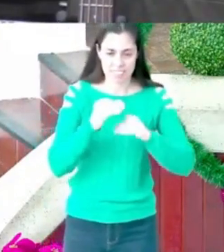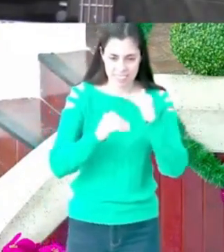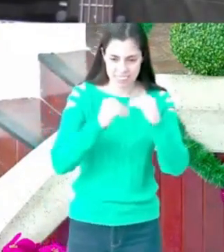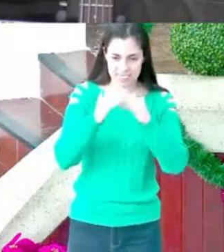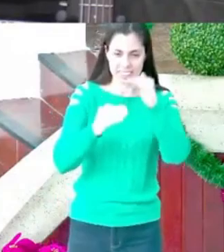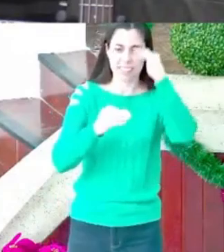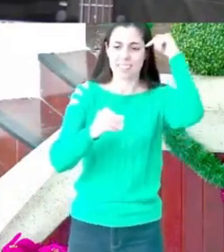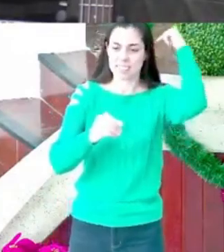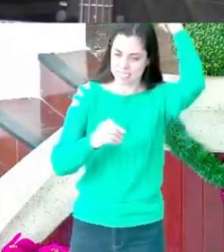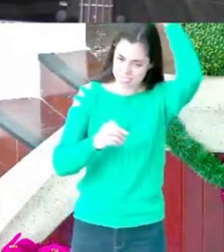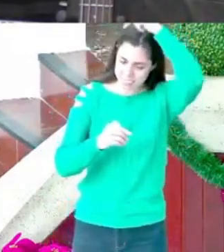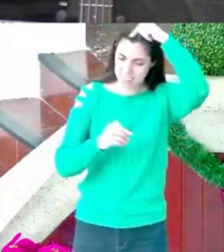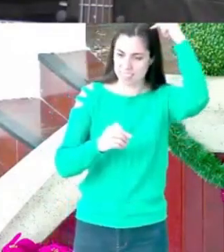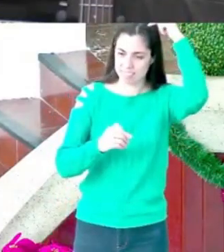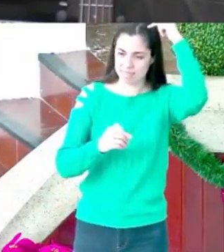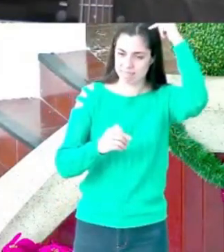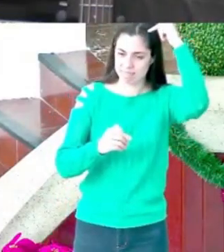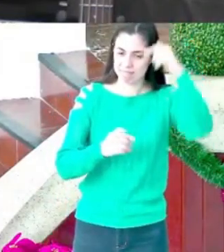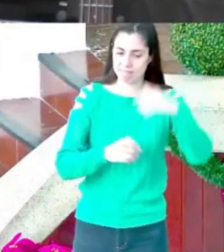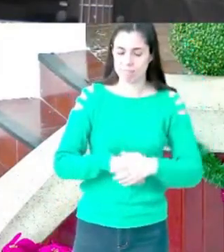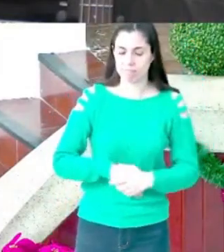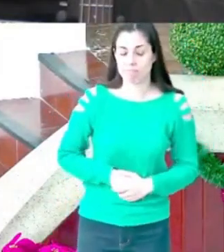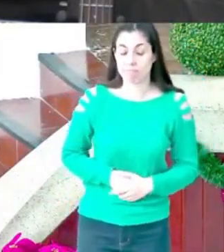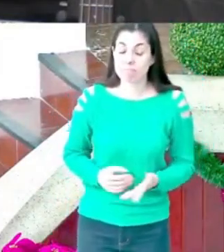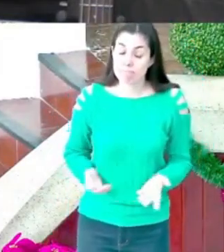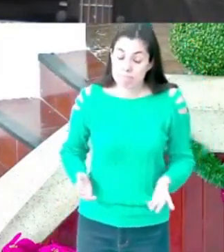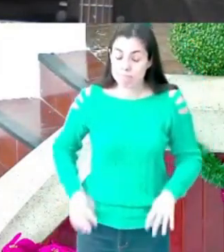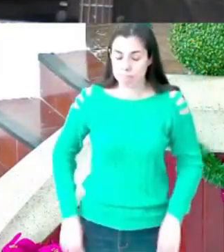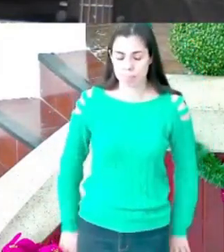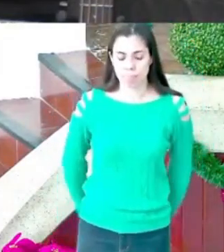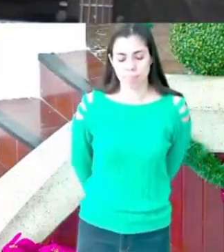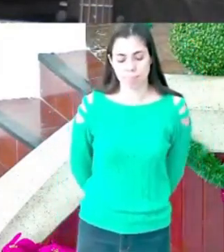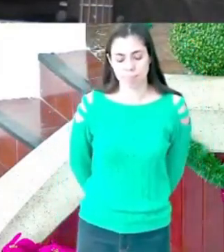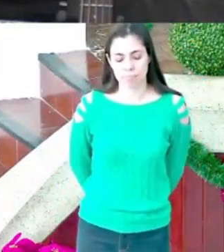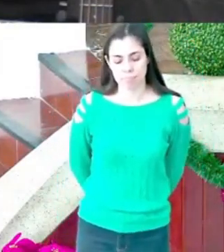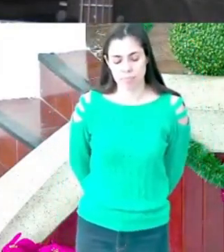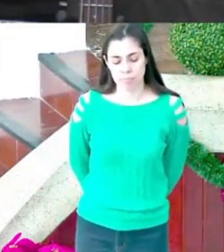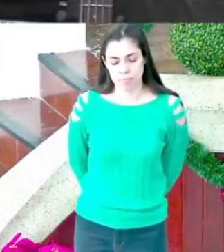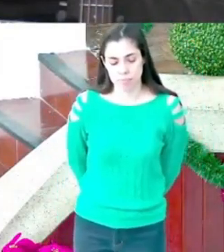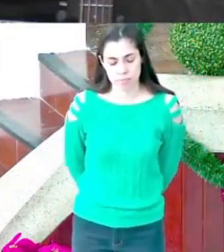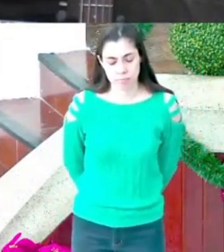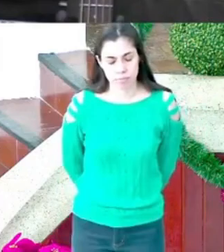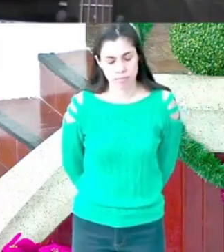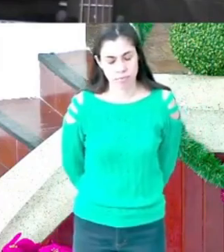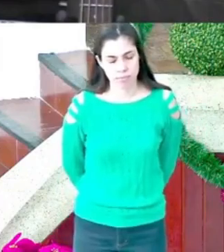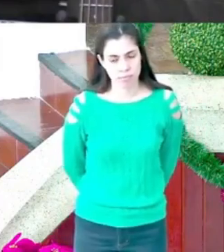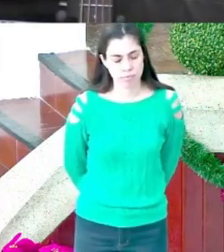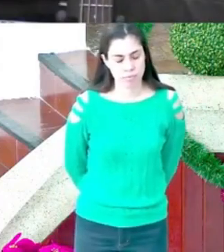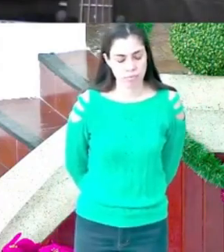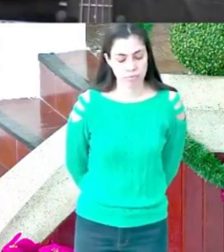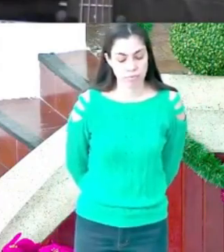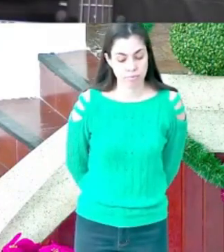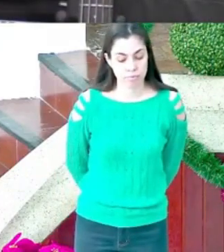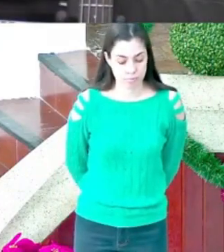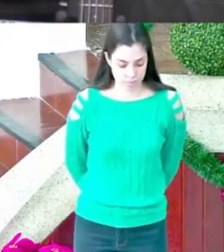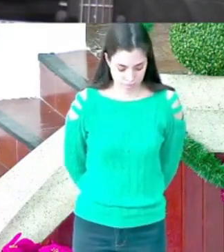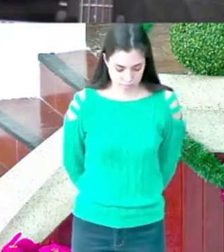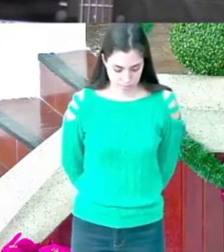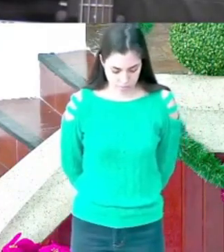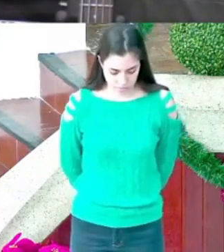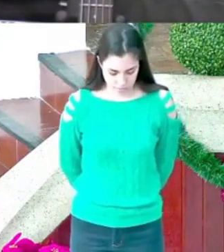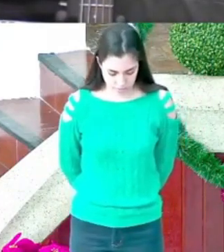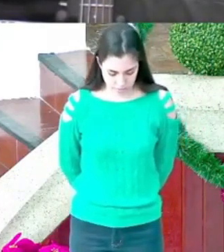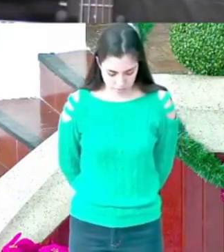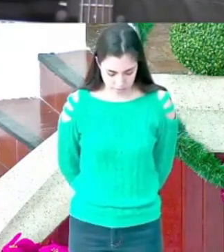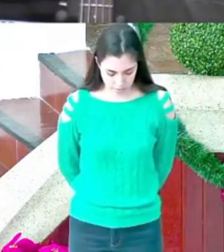espirituais. Algumas aplicações iniciais. Erroneamente, alguns cristãos assumem que não